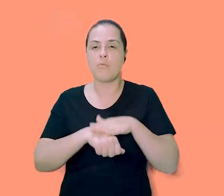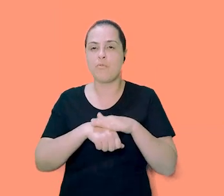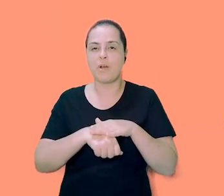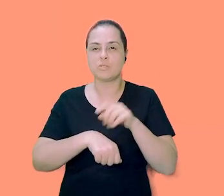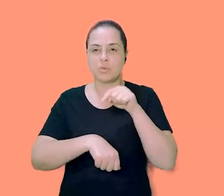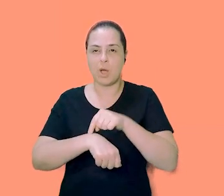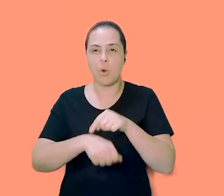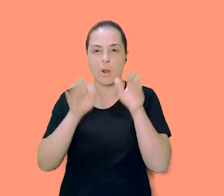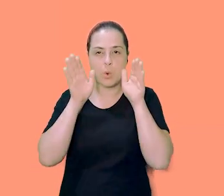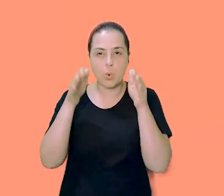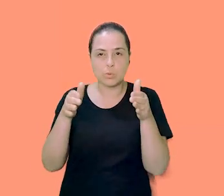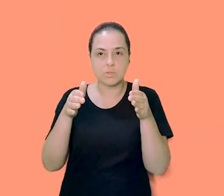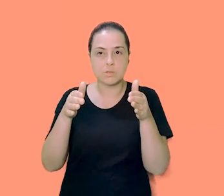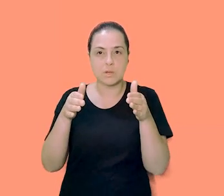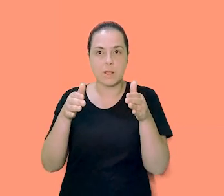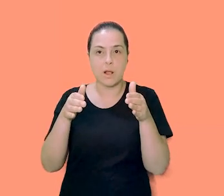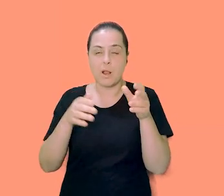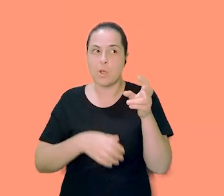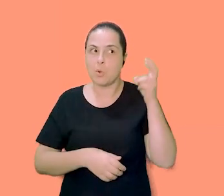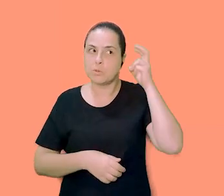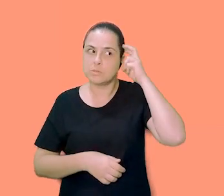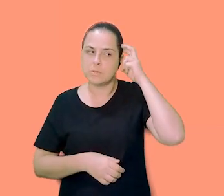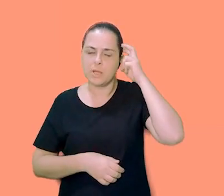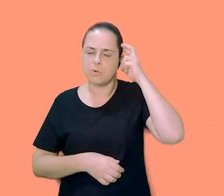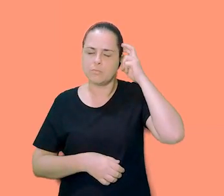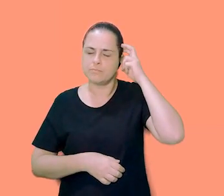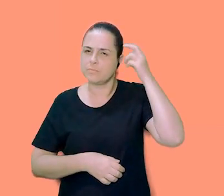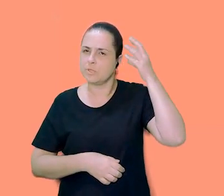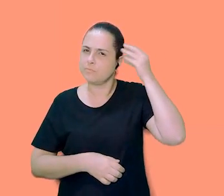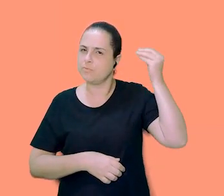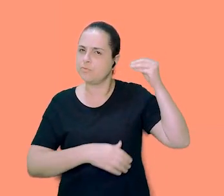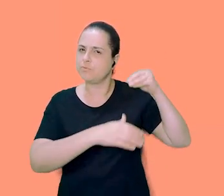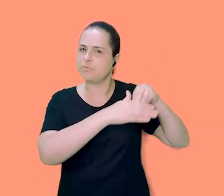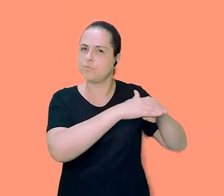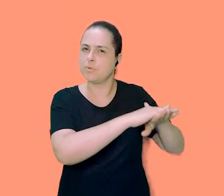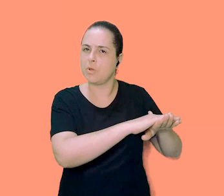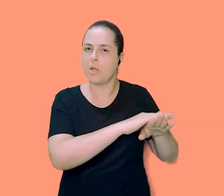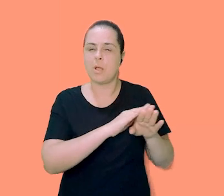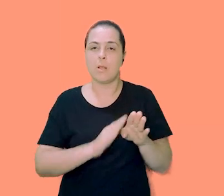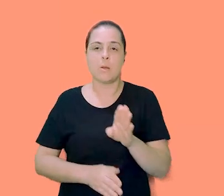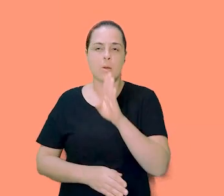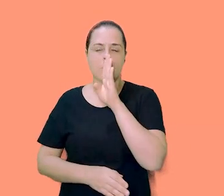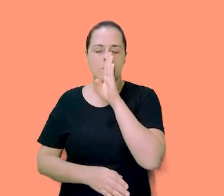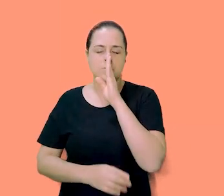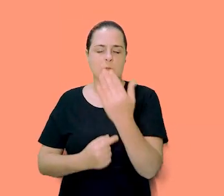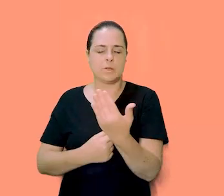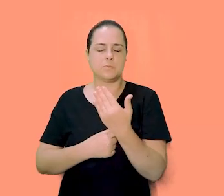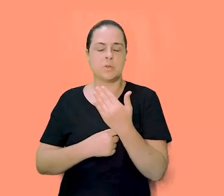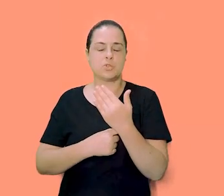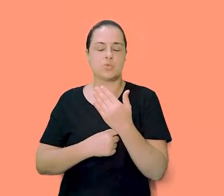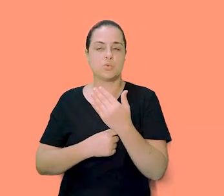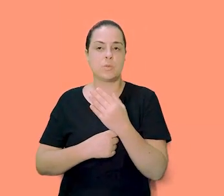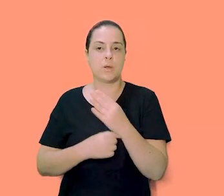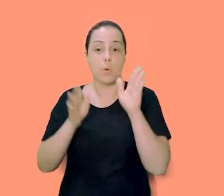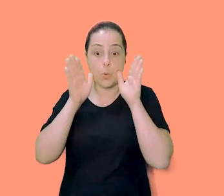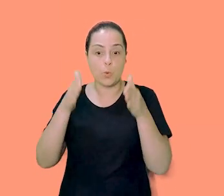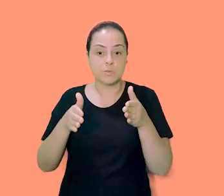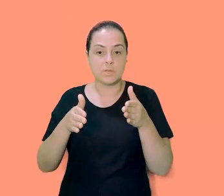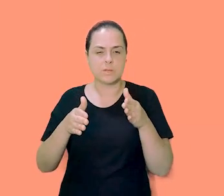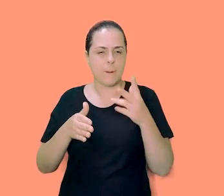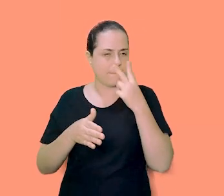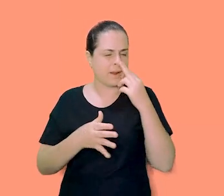me concentrar é tirar a parte externa do implante, porque o silêncio ele me faz me concentrar, o mundo desaparece. Né?